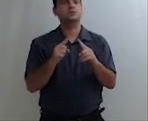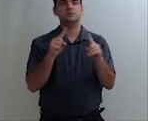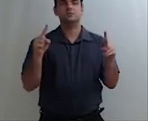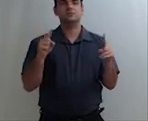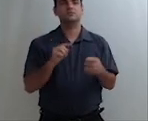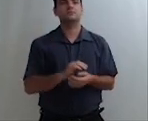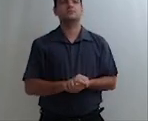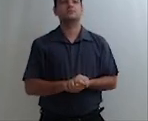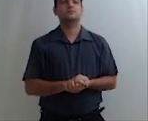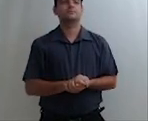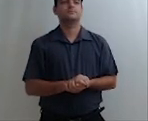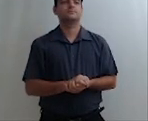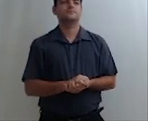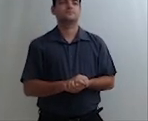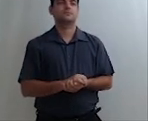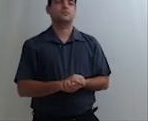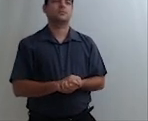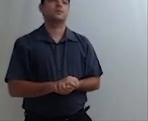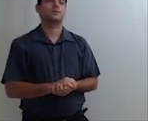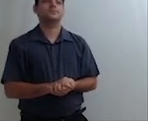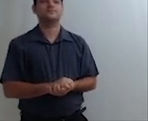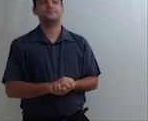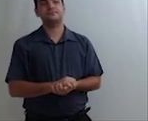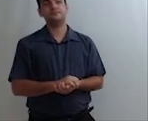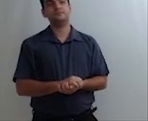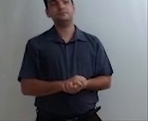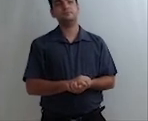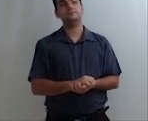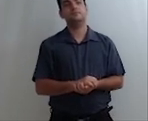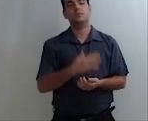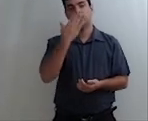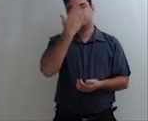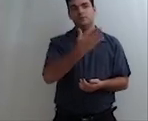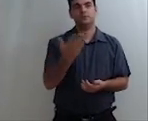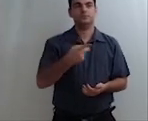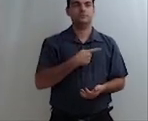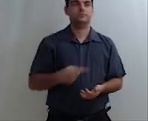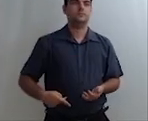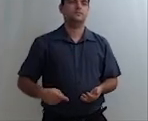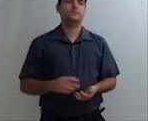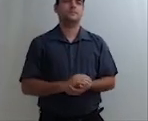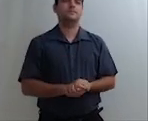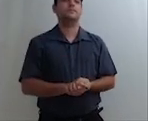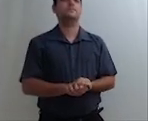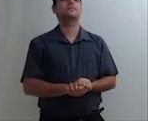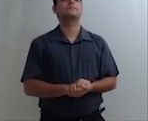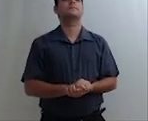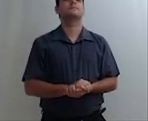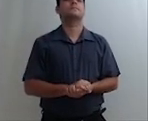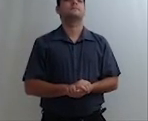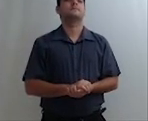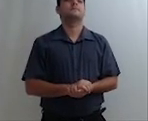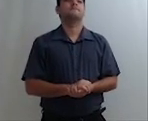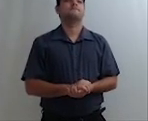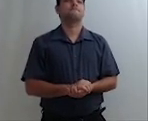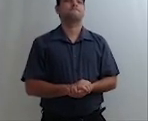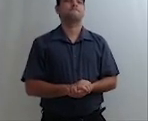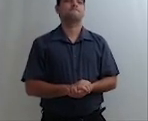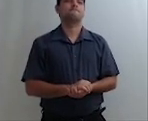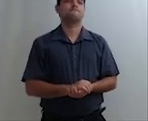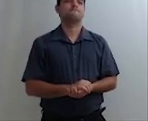do recurso em avas corpos obrigado senhor presidente Dr